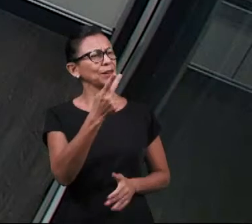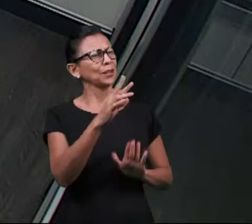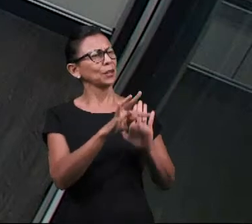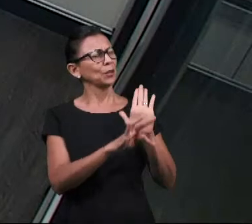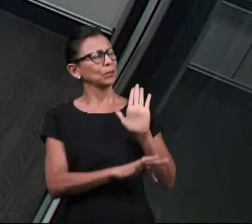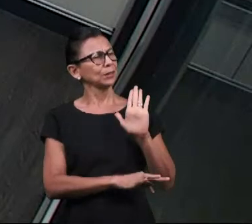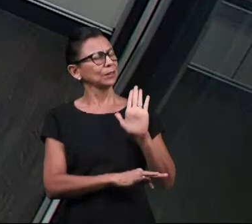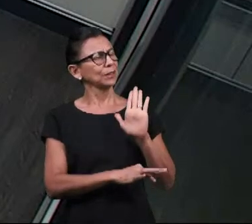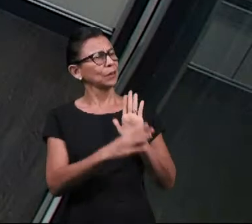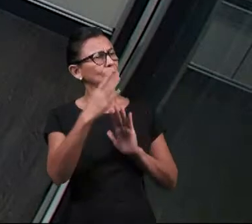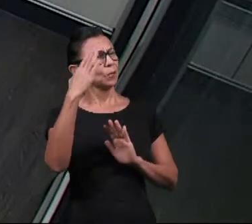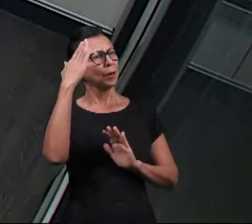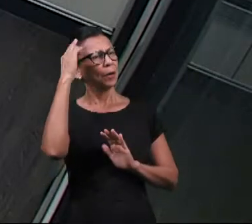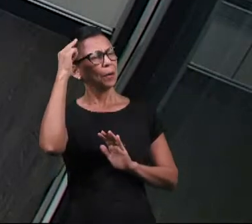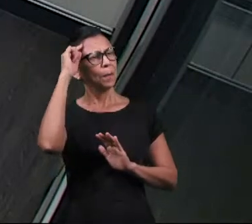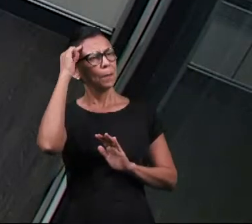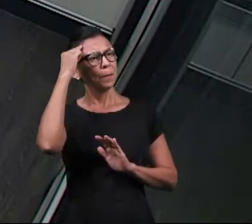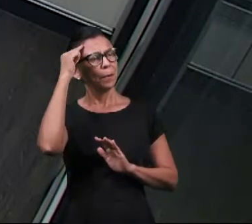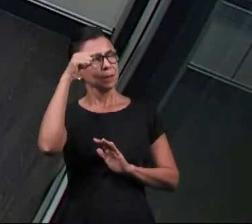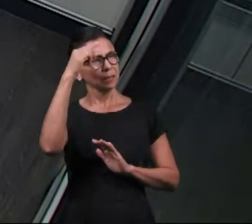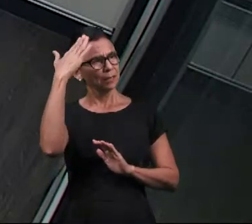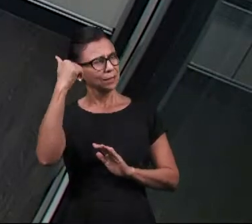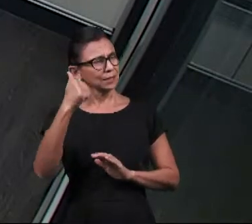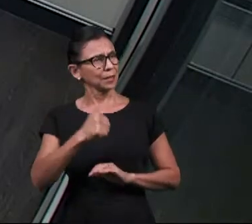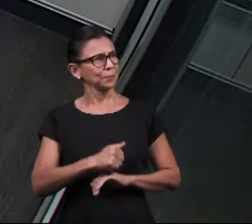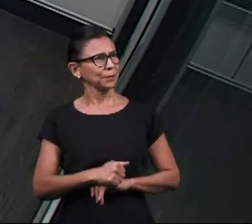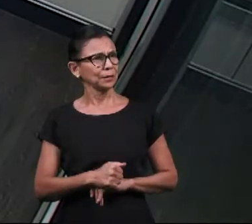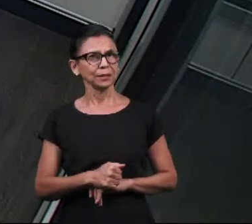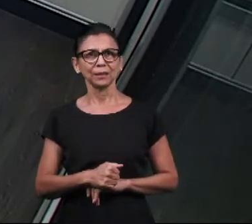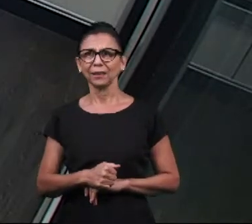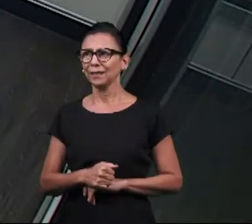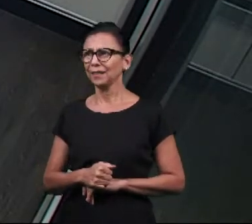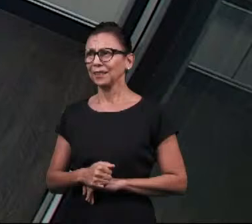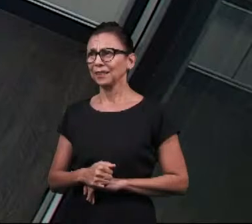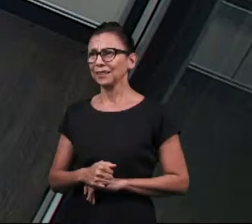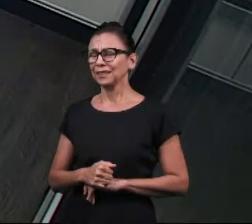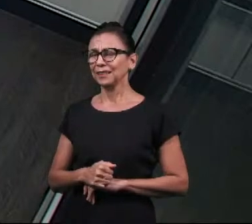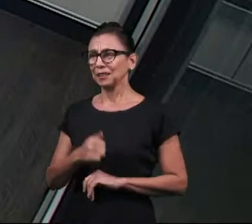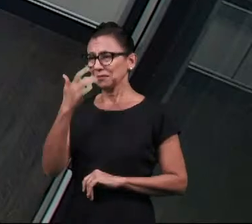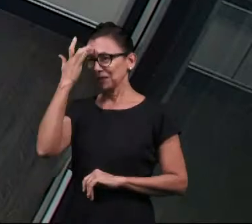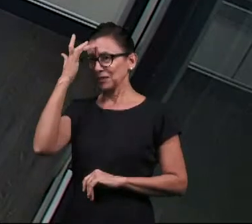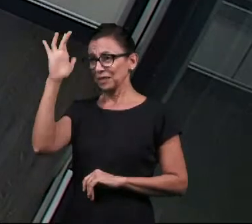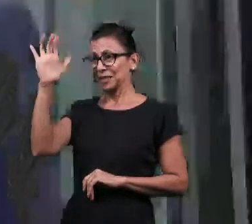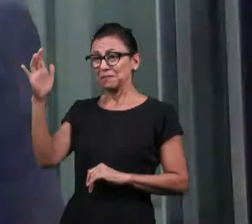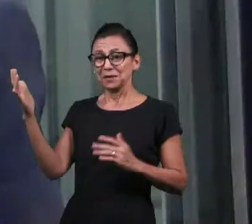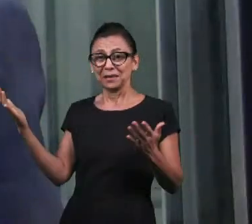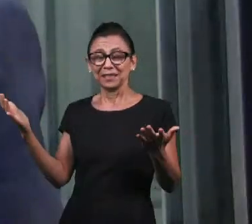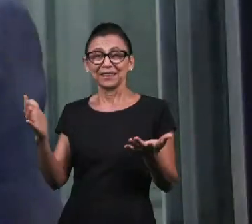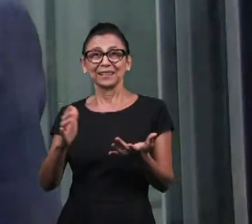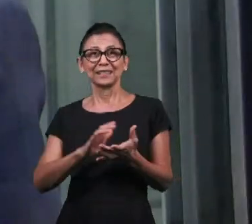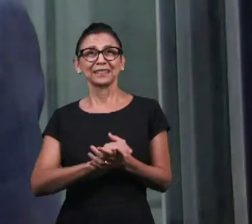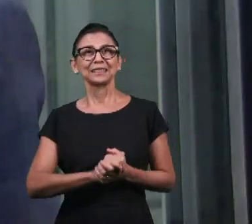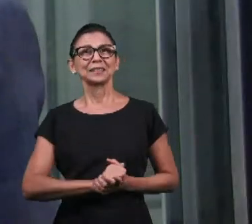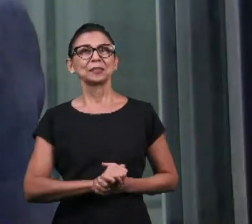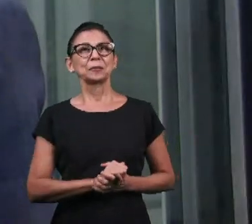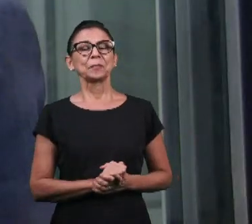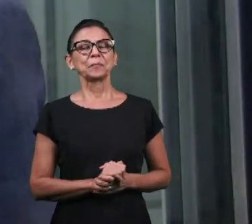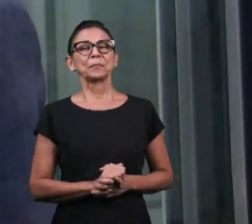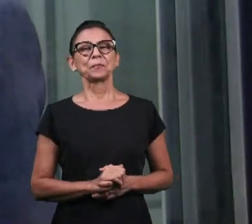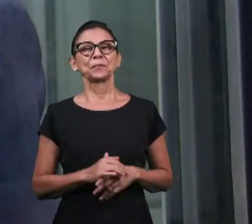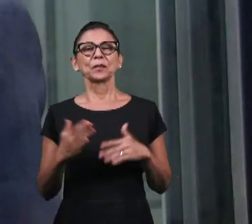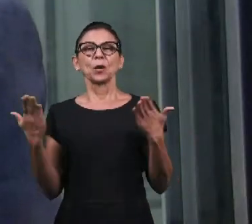pela programação da... Eu não sabia. Da TV, foi no Espírito. E hoje, quando eu orava o Senhor para poder